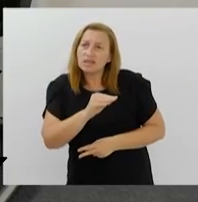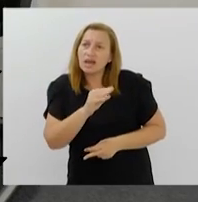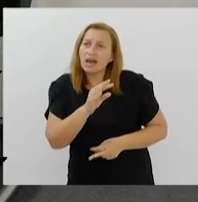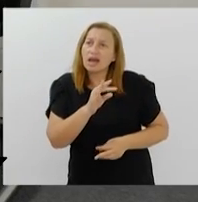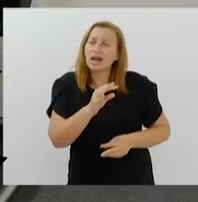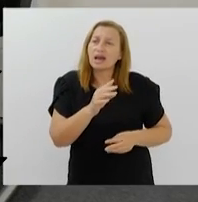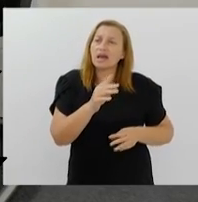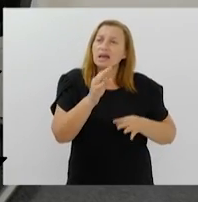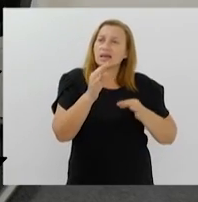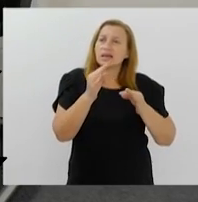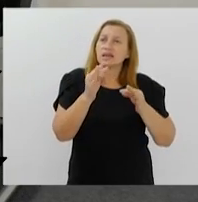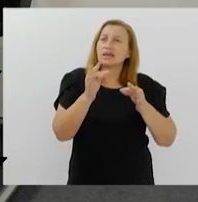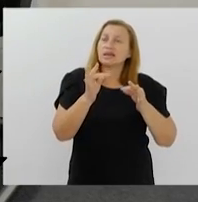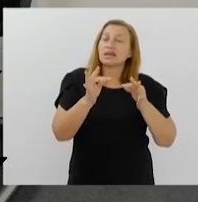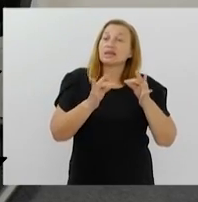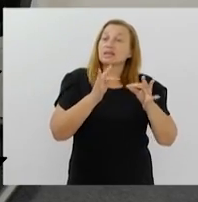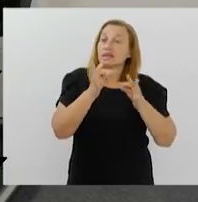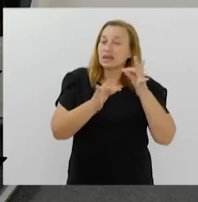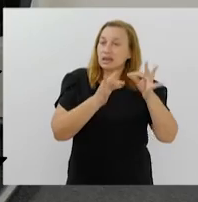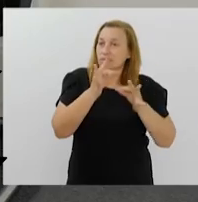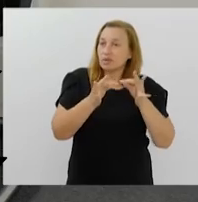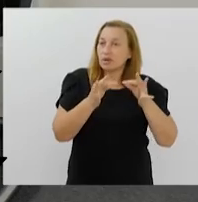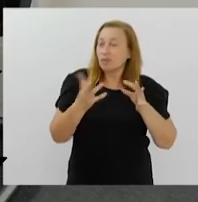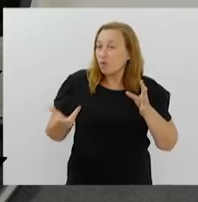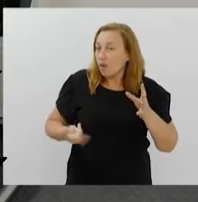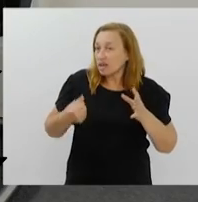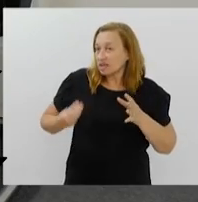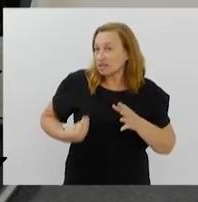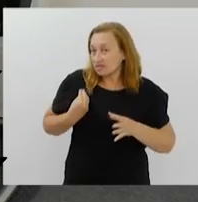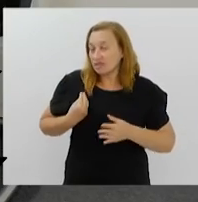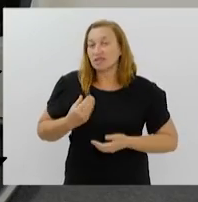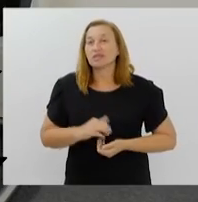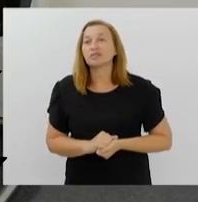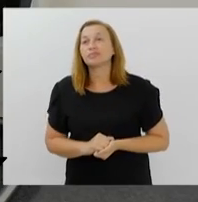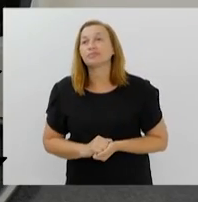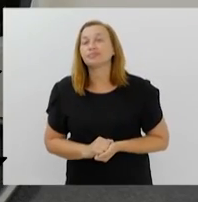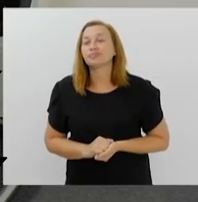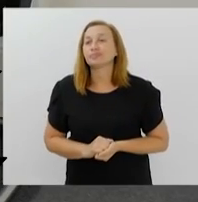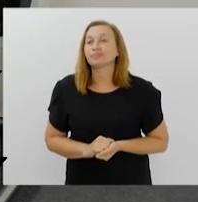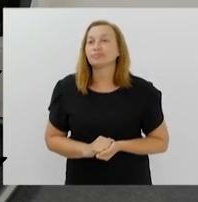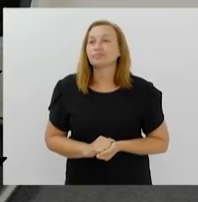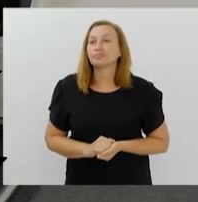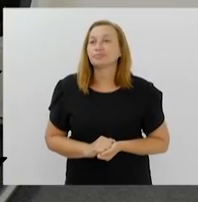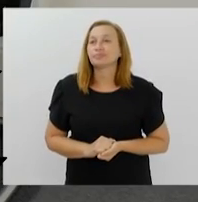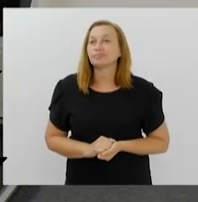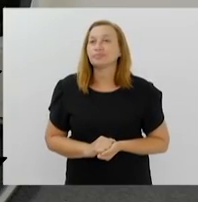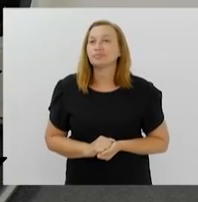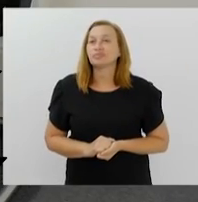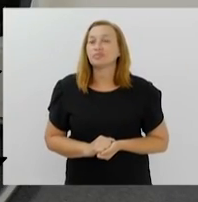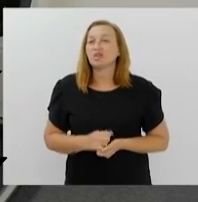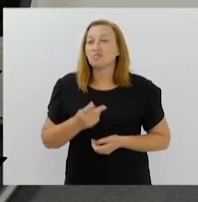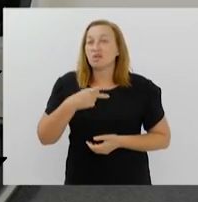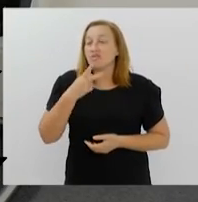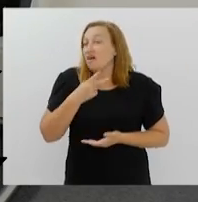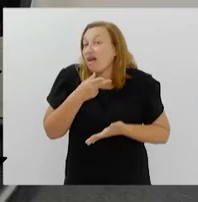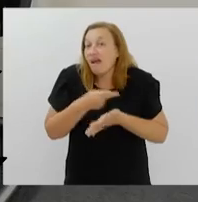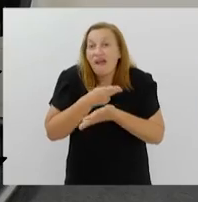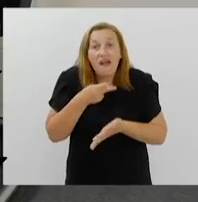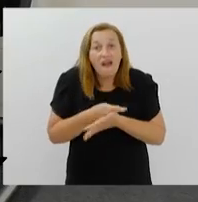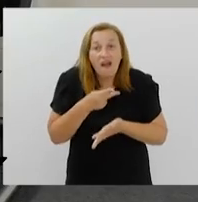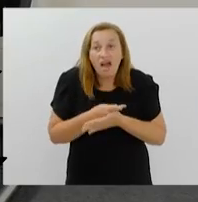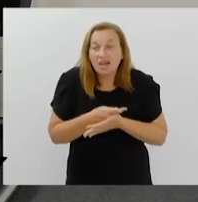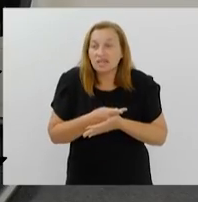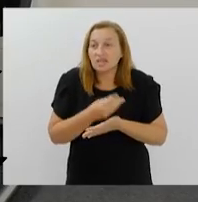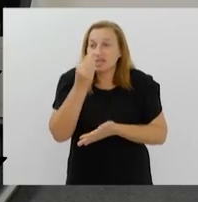oferecemos aos nossos filhos para qualidade de vida escamoteando num discurso esdrúxulo e desmerecendo